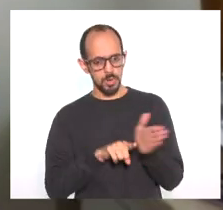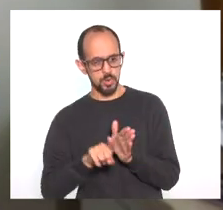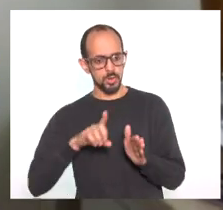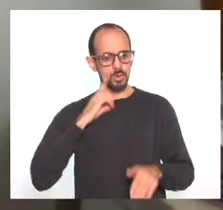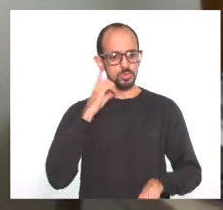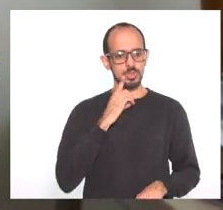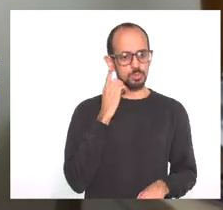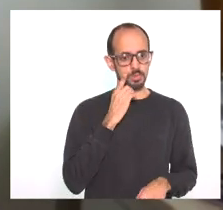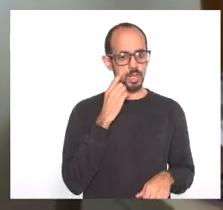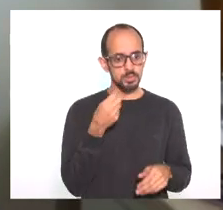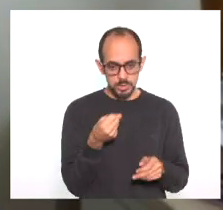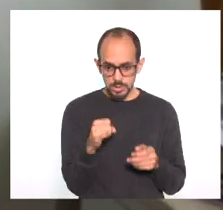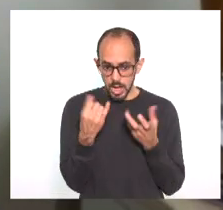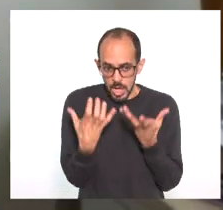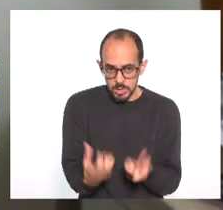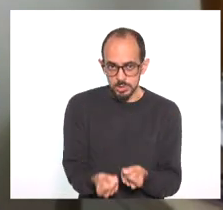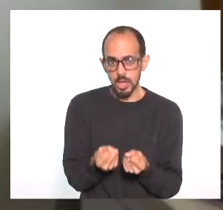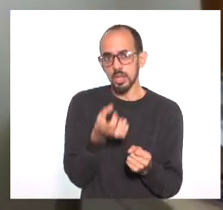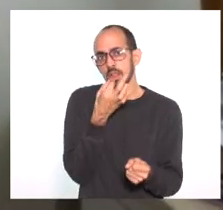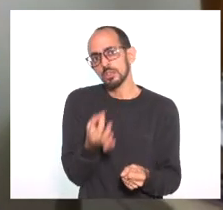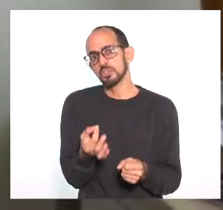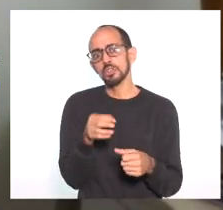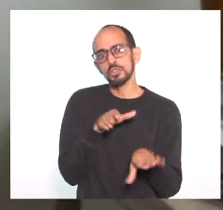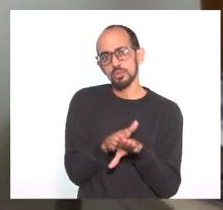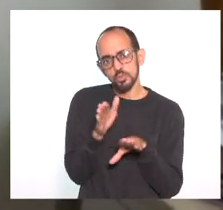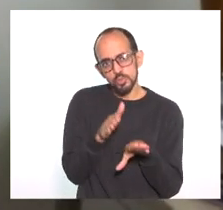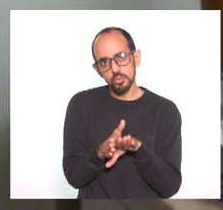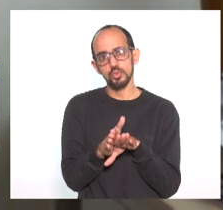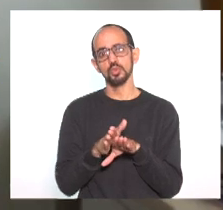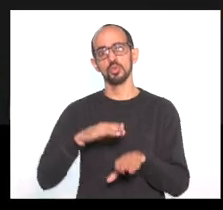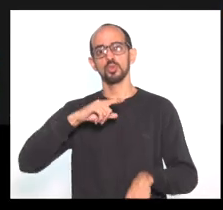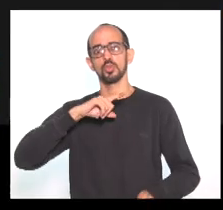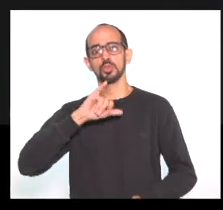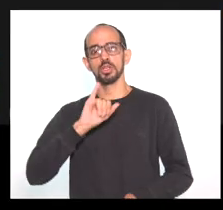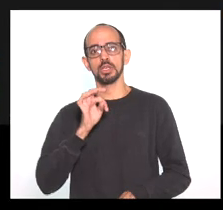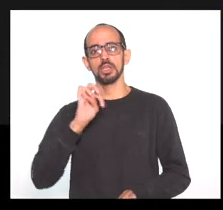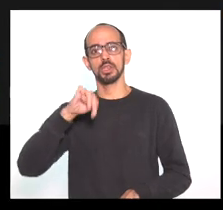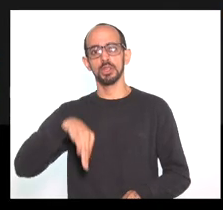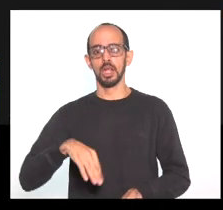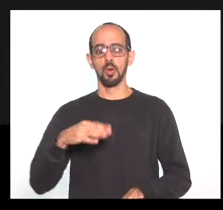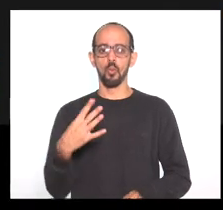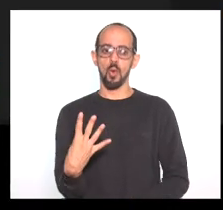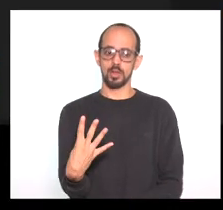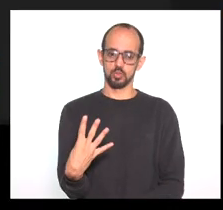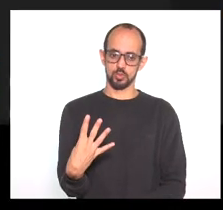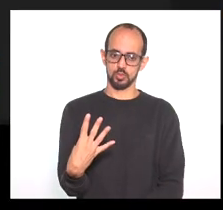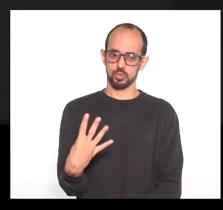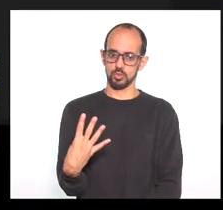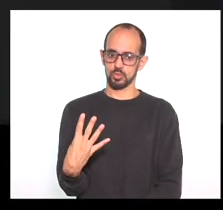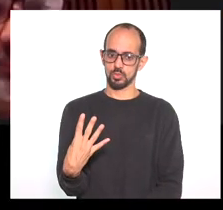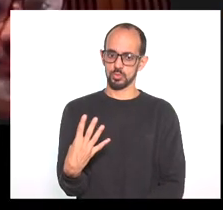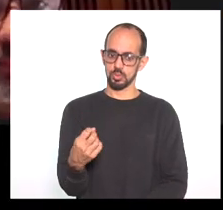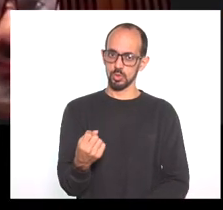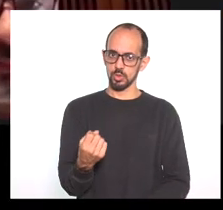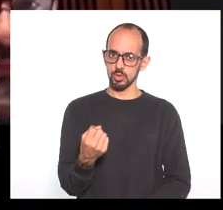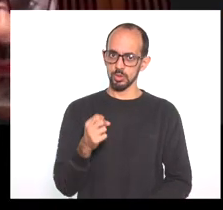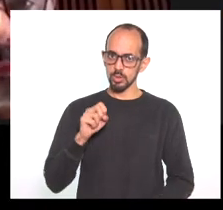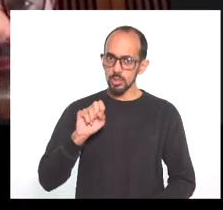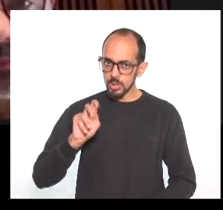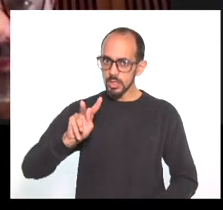se acatam as recomendações do item 4. São três recomendações.